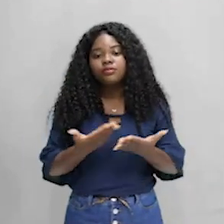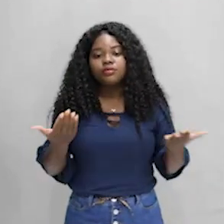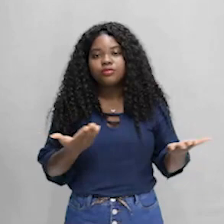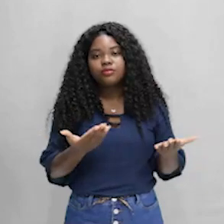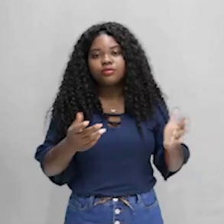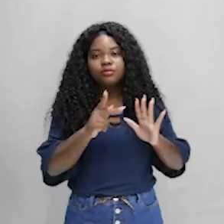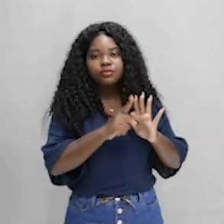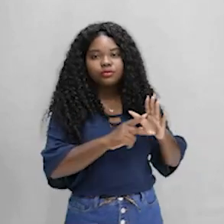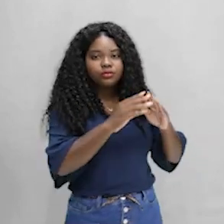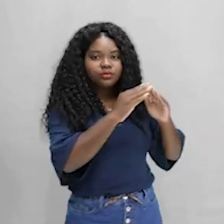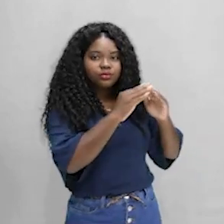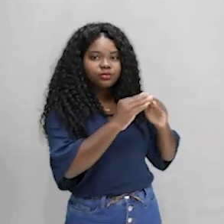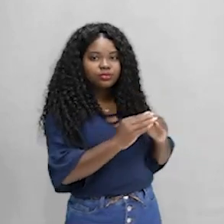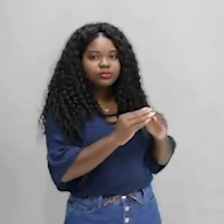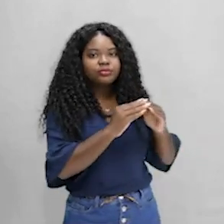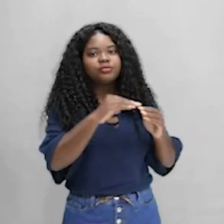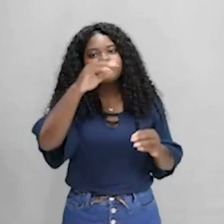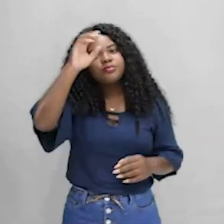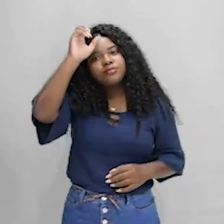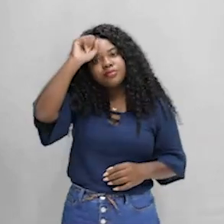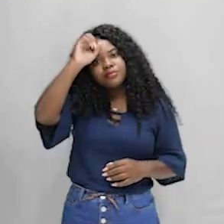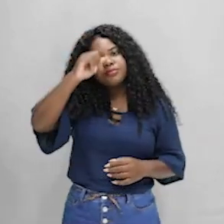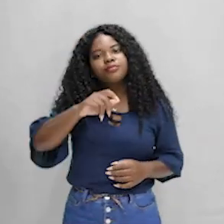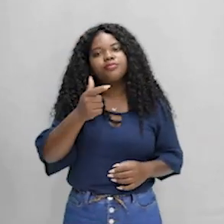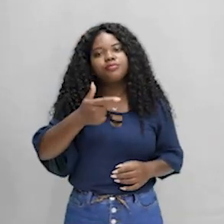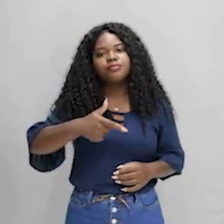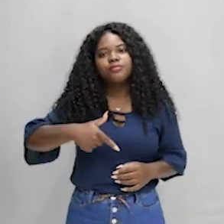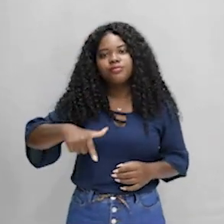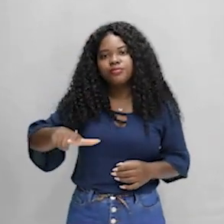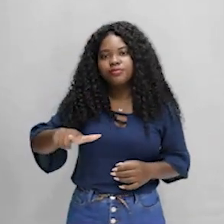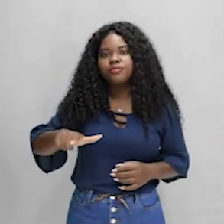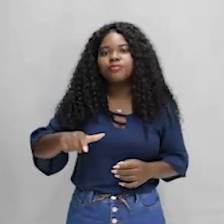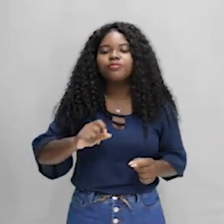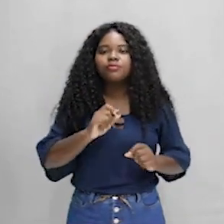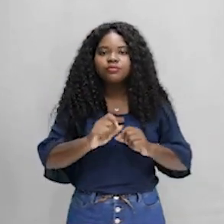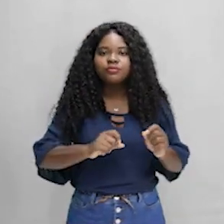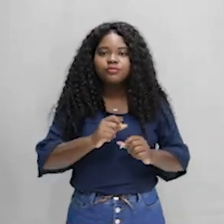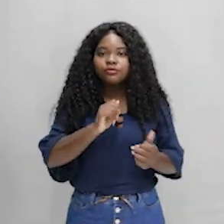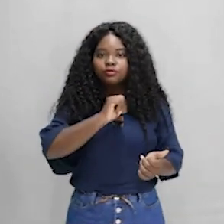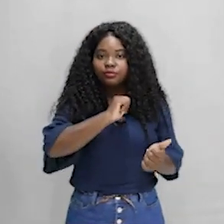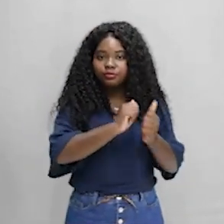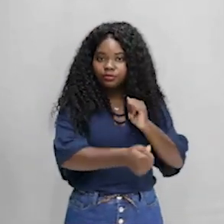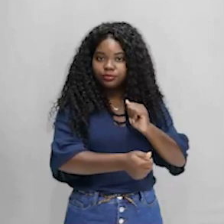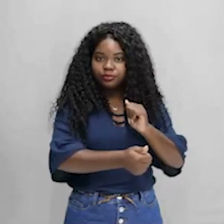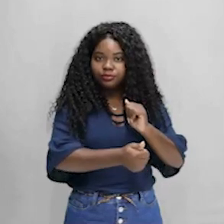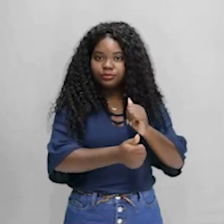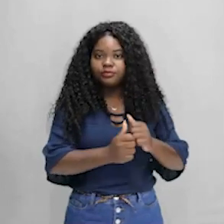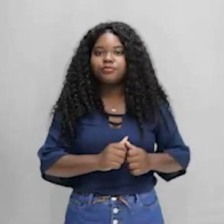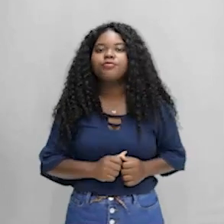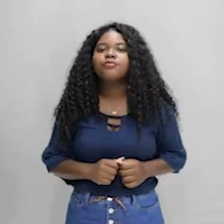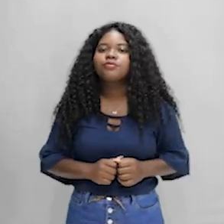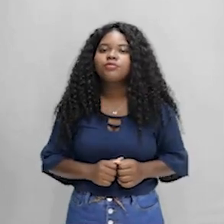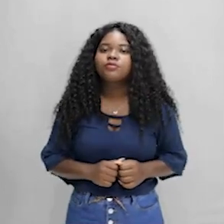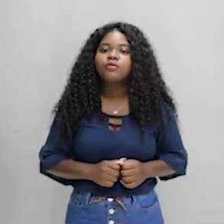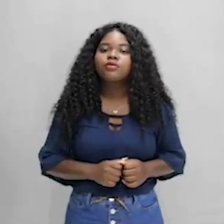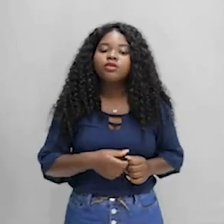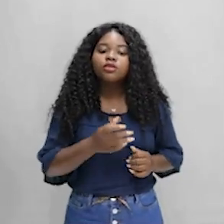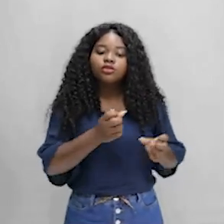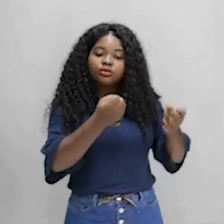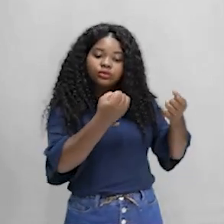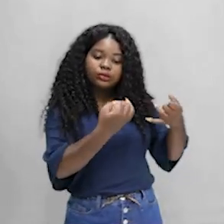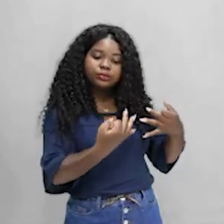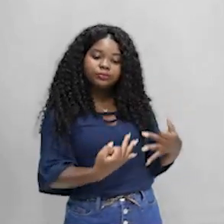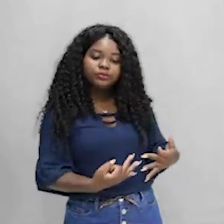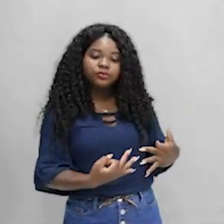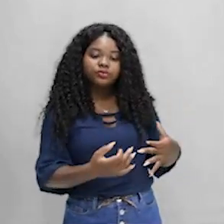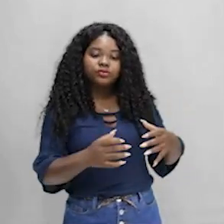Fique em Casa Aprendendo, nós iremos dar continuidade a essa sequência aí de esportes. Nós estamos falando de esportes. Já fiz a diferenciação